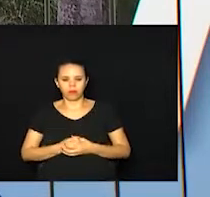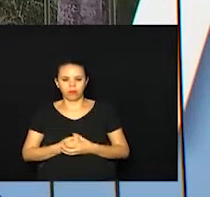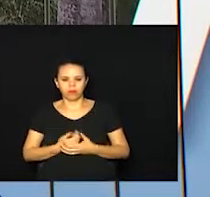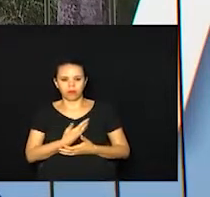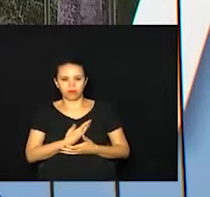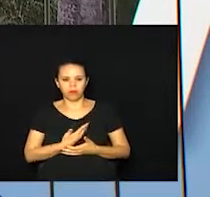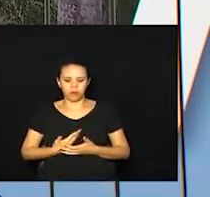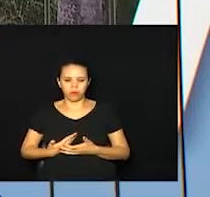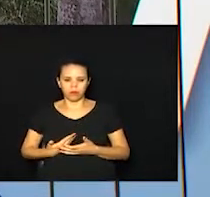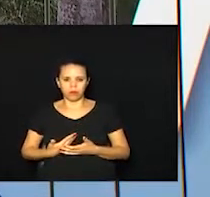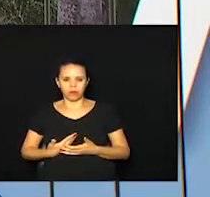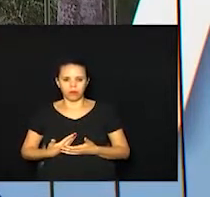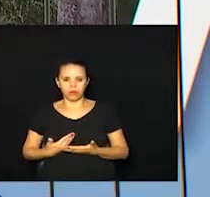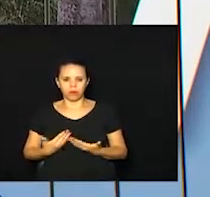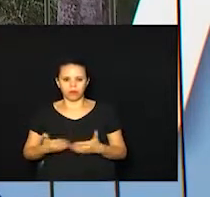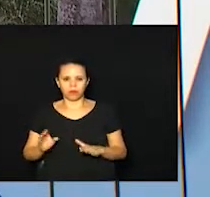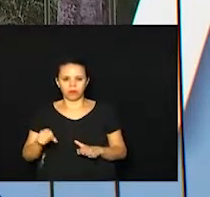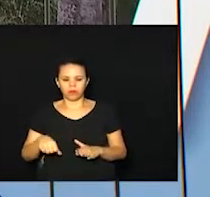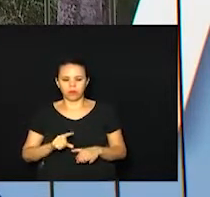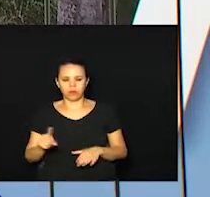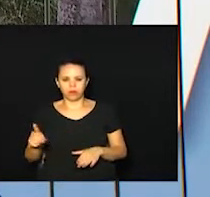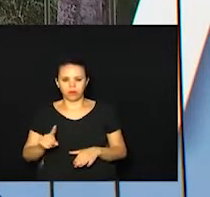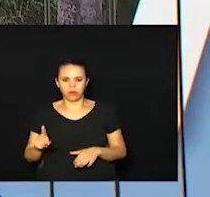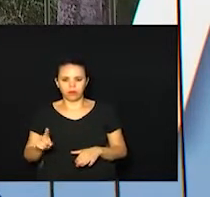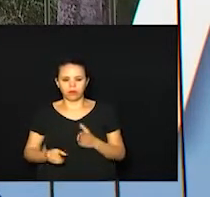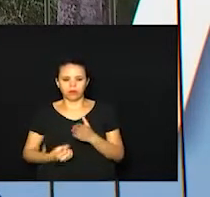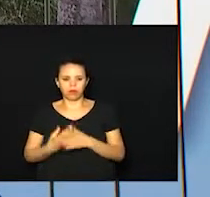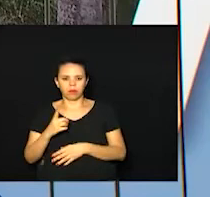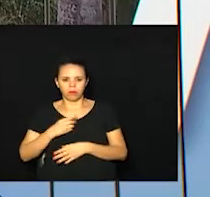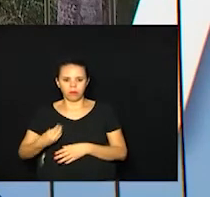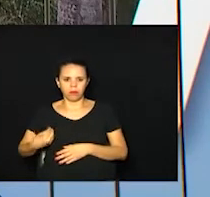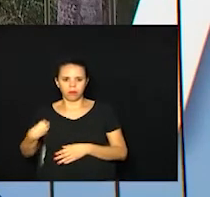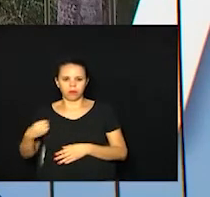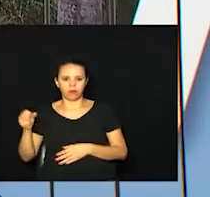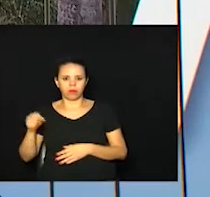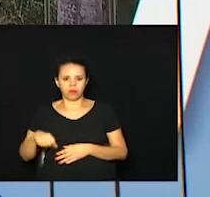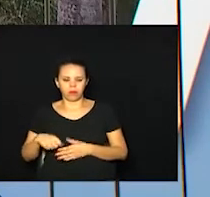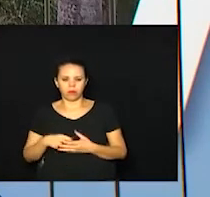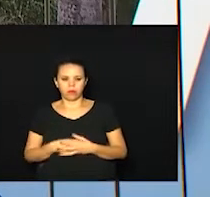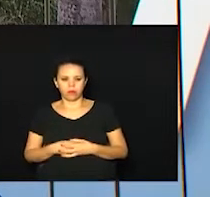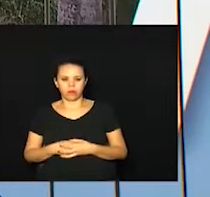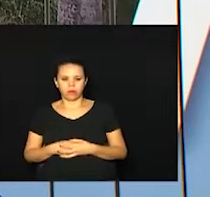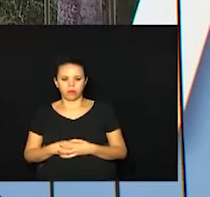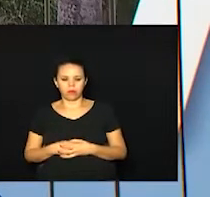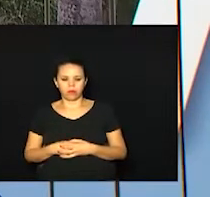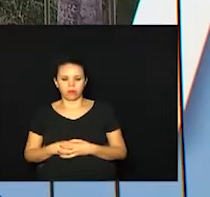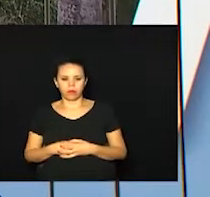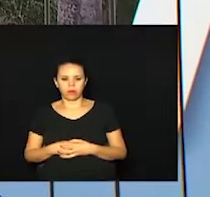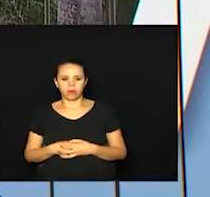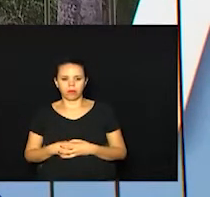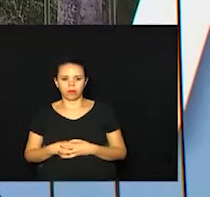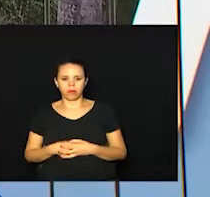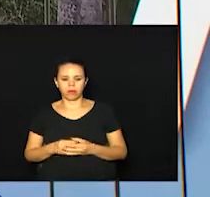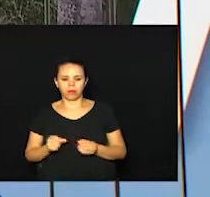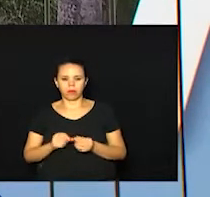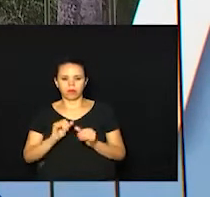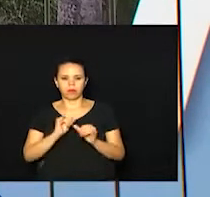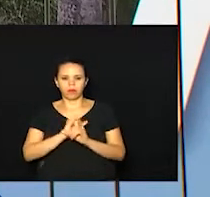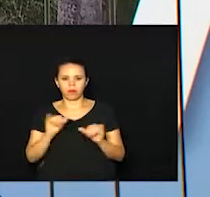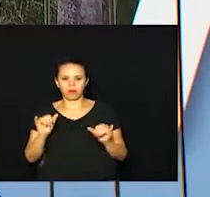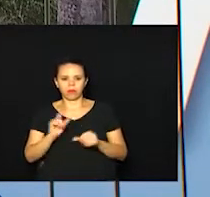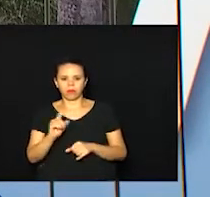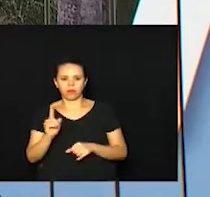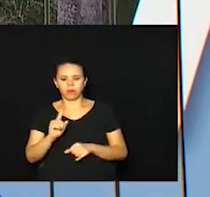o poder público, autorizando ou não, o carnaval vai existir. Então, e que fazia um apelo pela